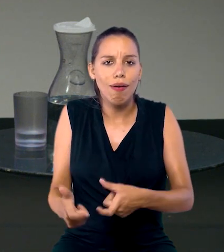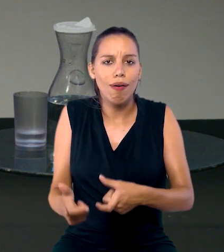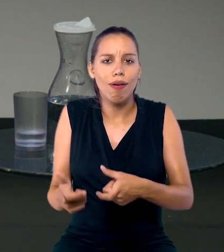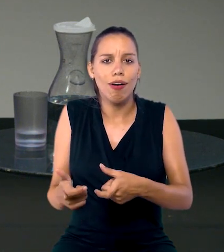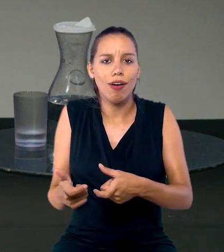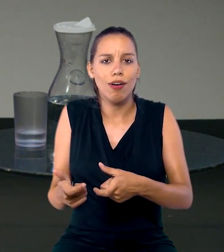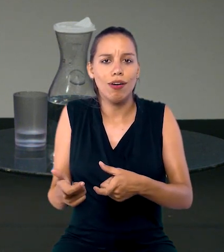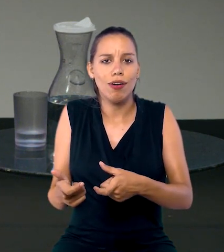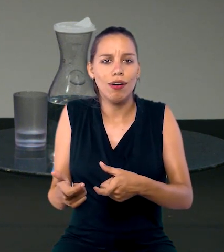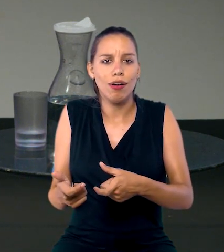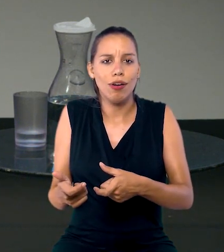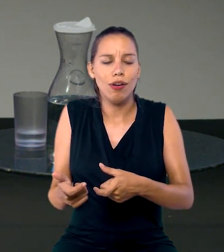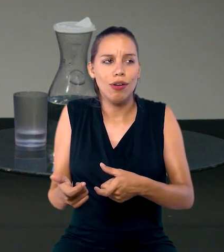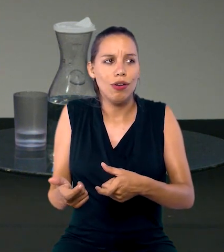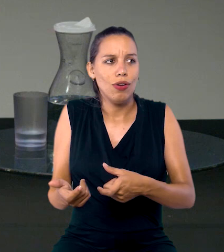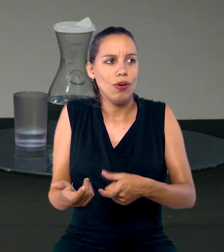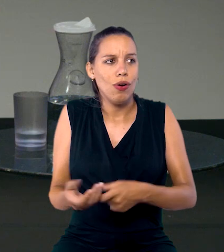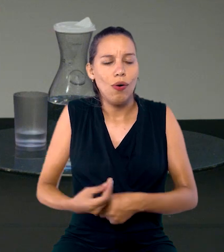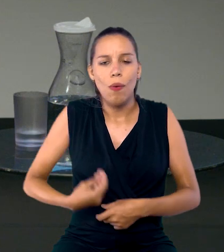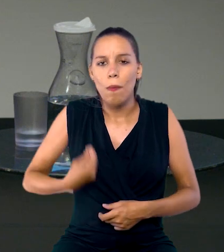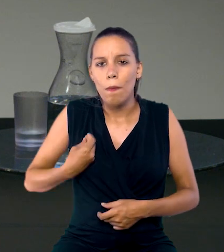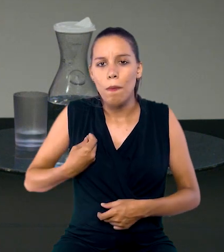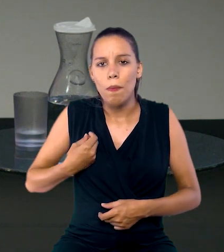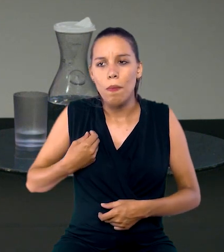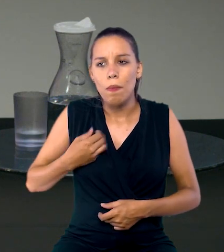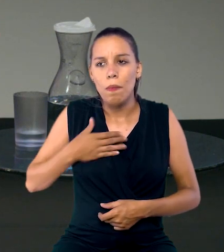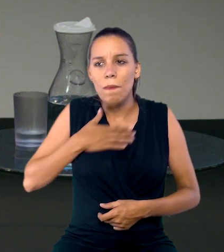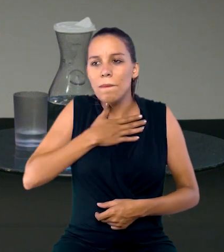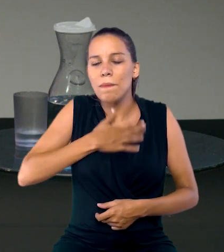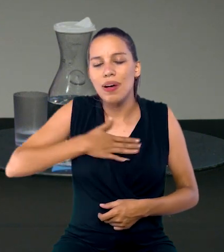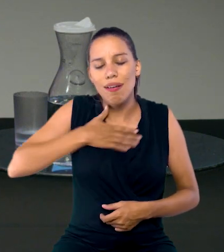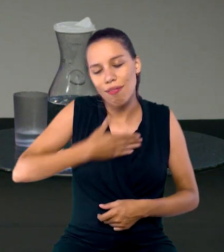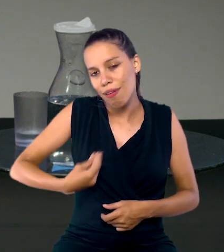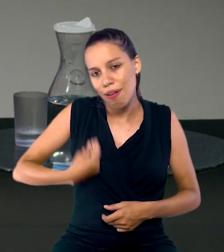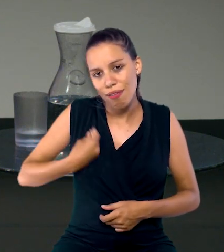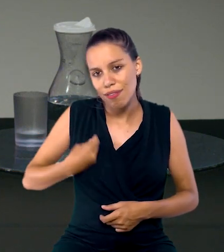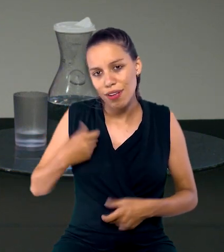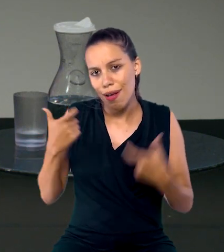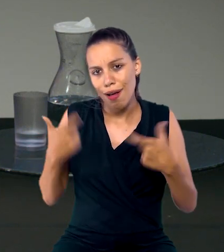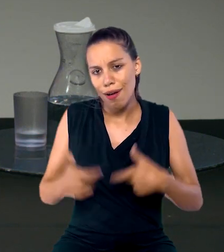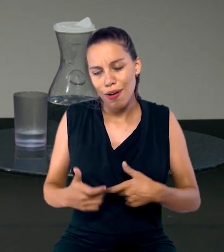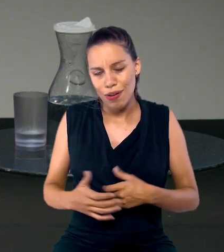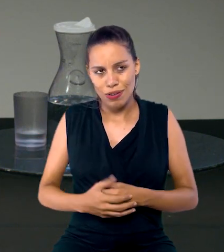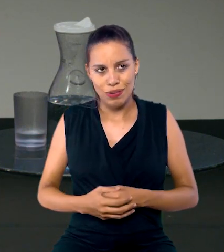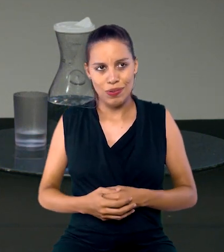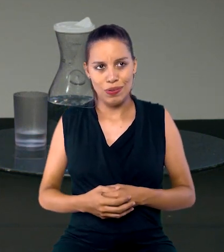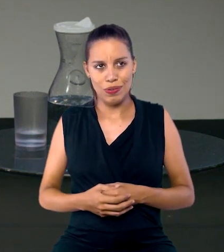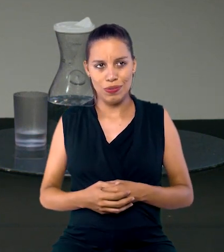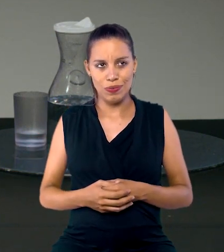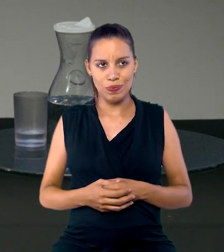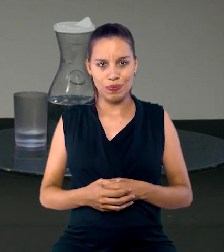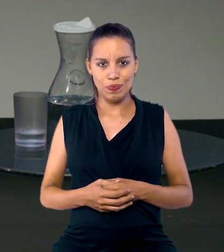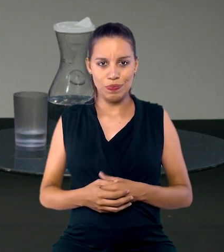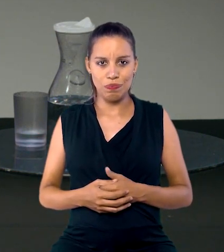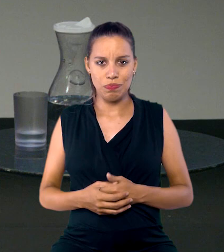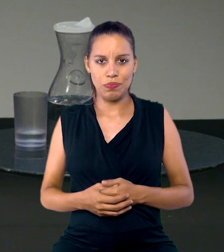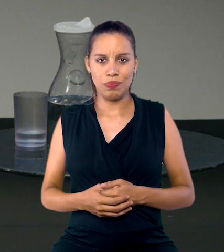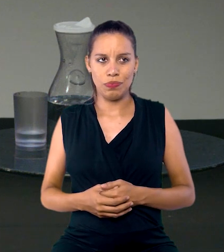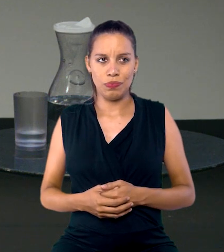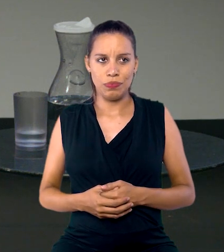onde está o prazer. é lutar